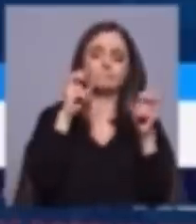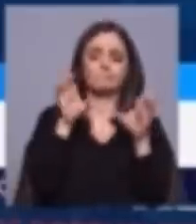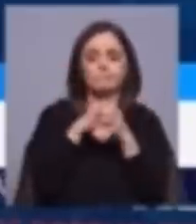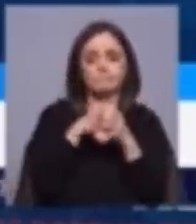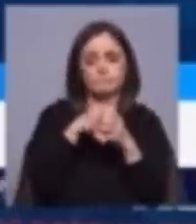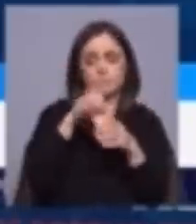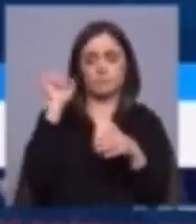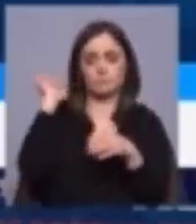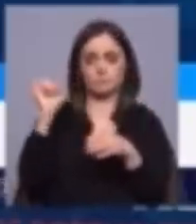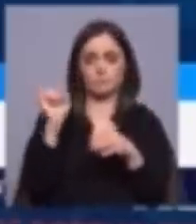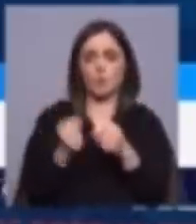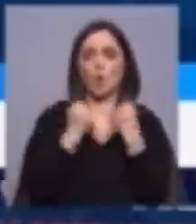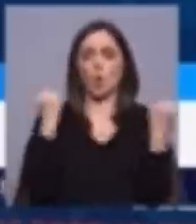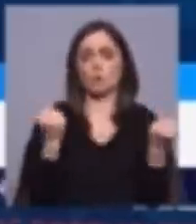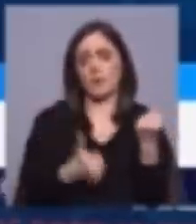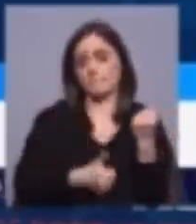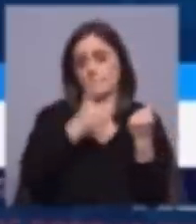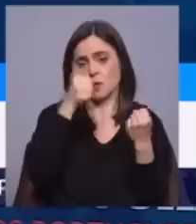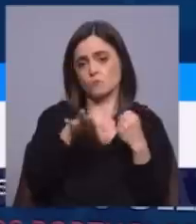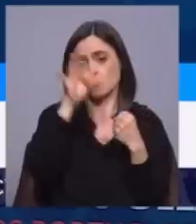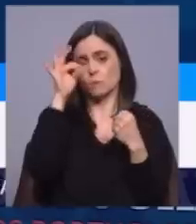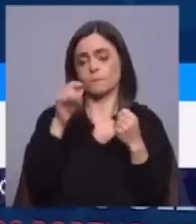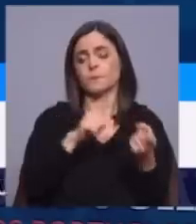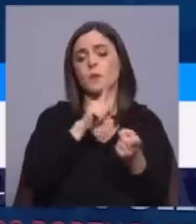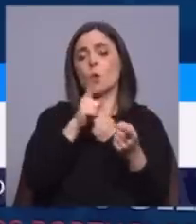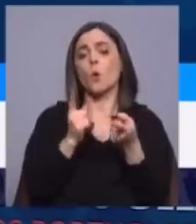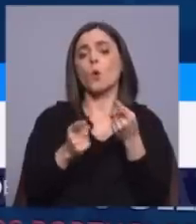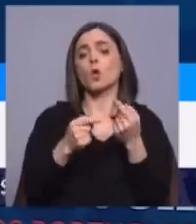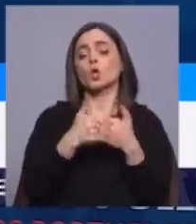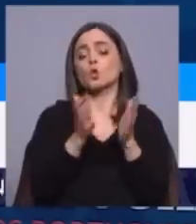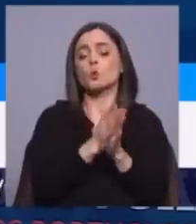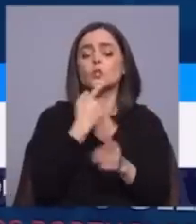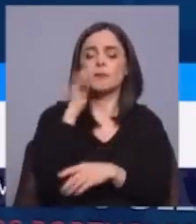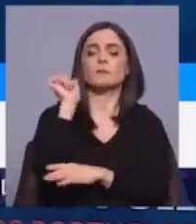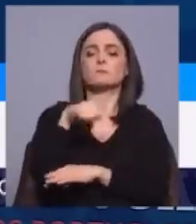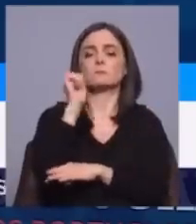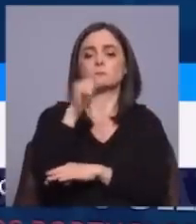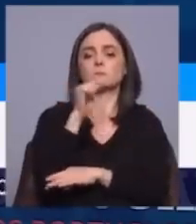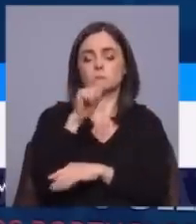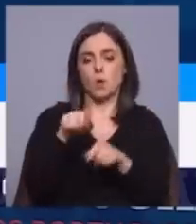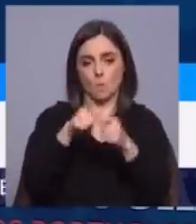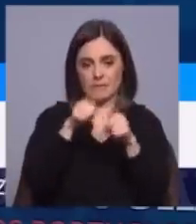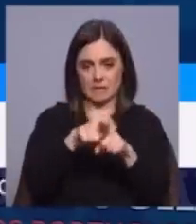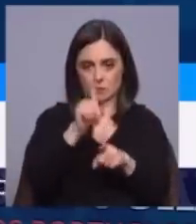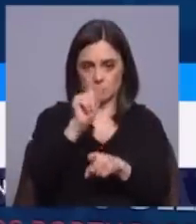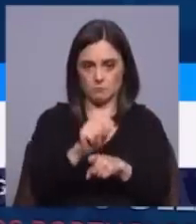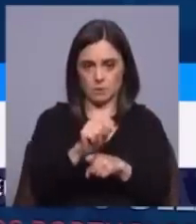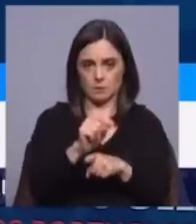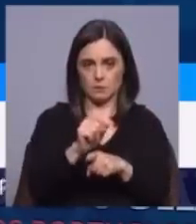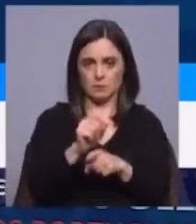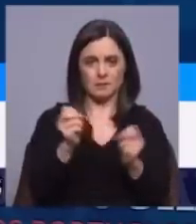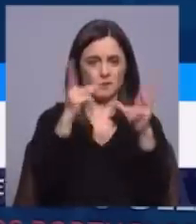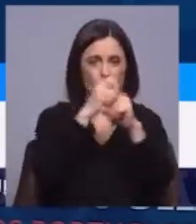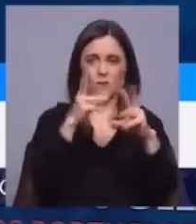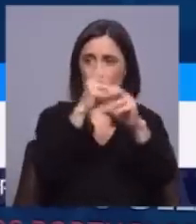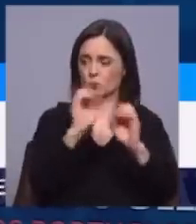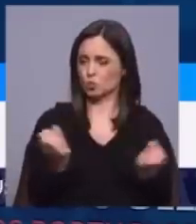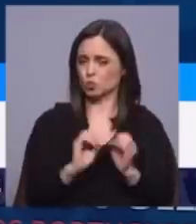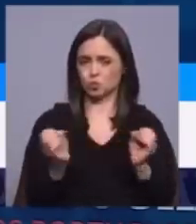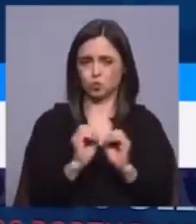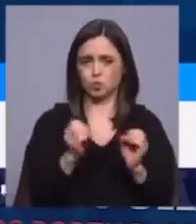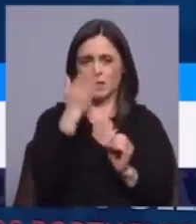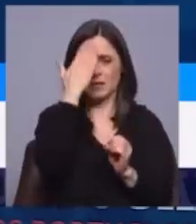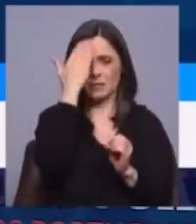sem filtros e melhor e onde lhe dizem todos que sim ao próprio partido sem rejuvenescimento sem capacidade